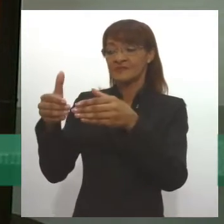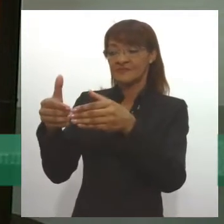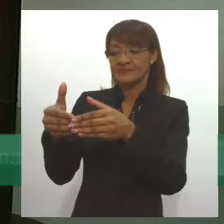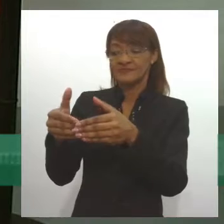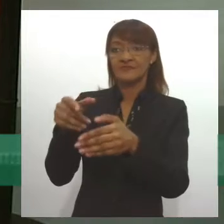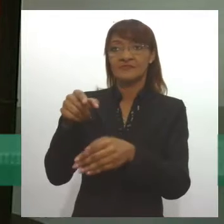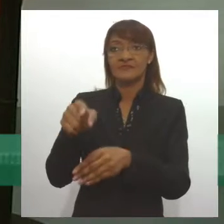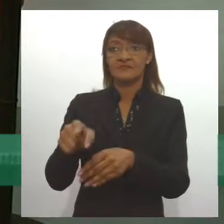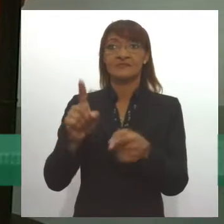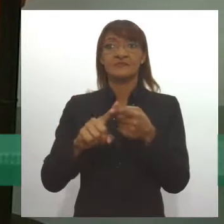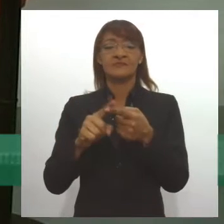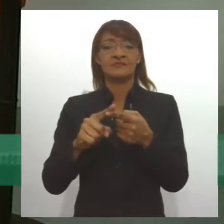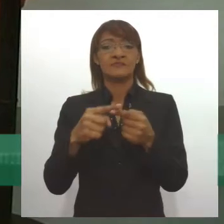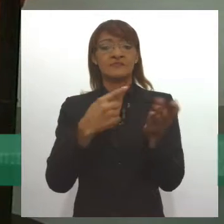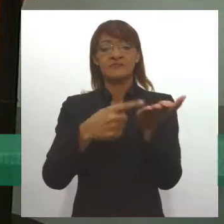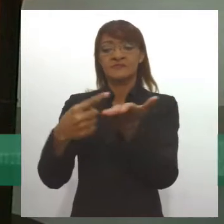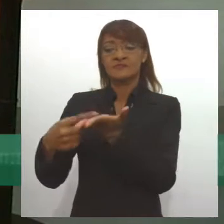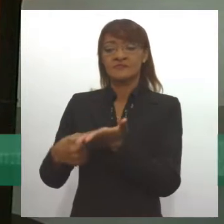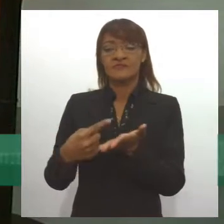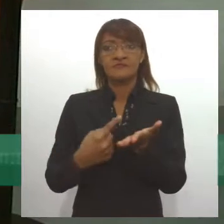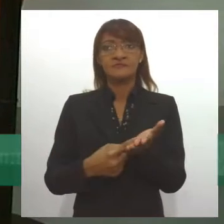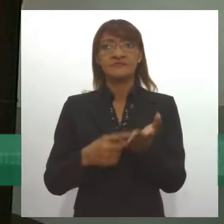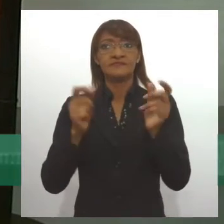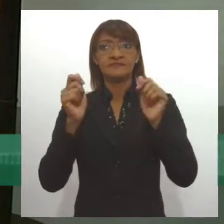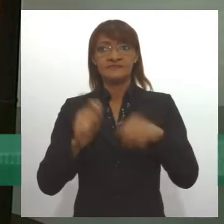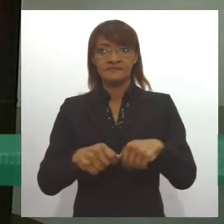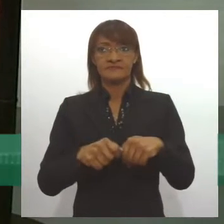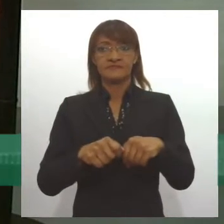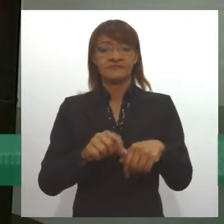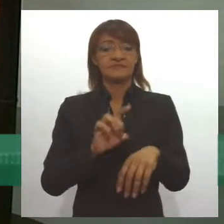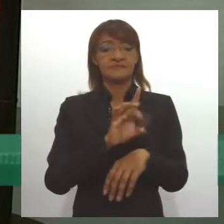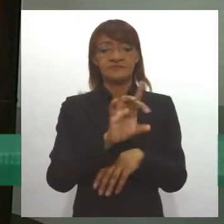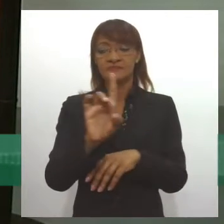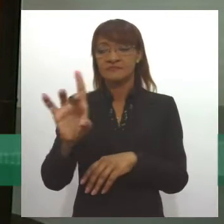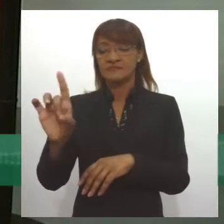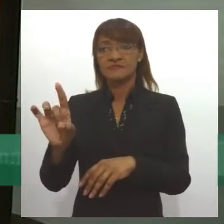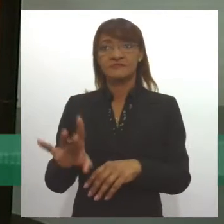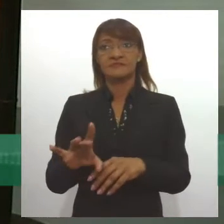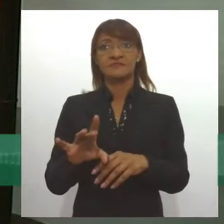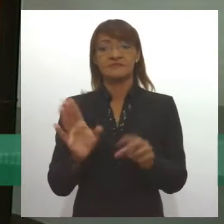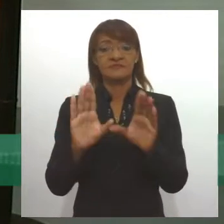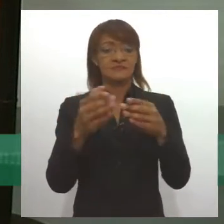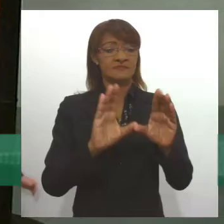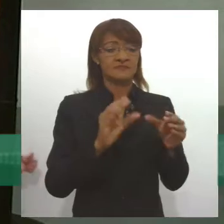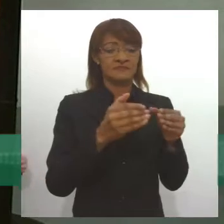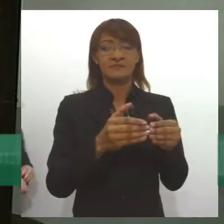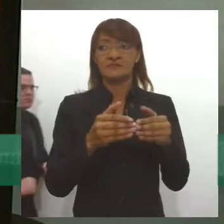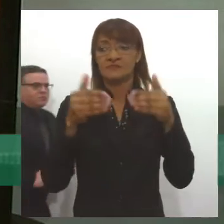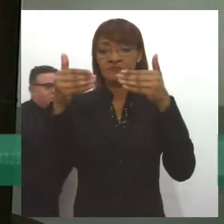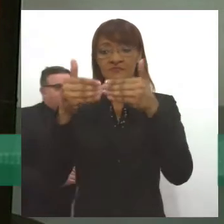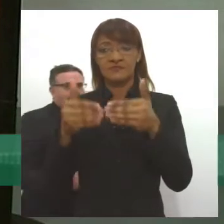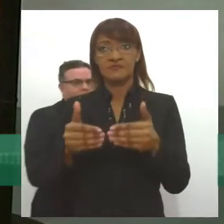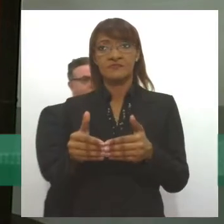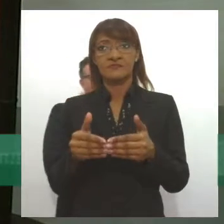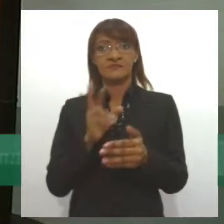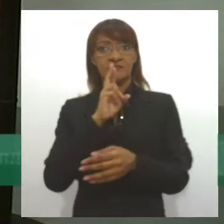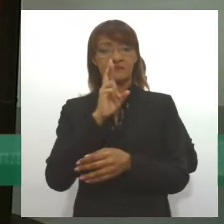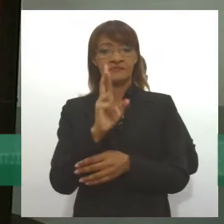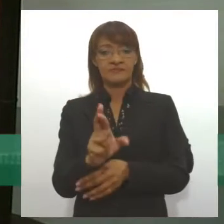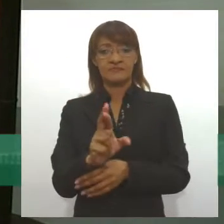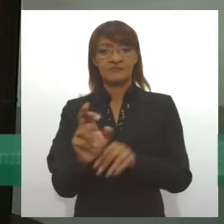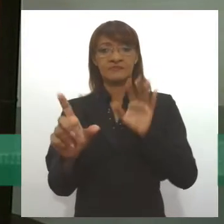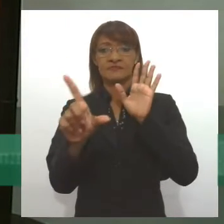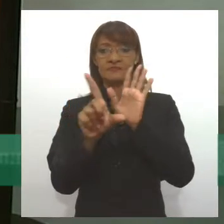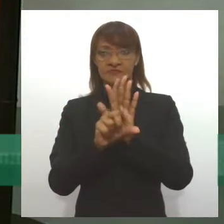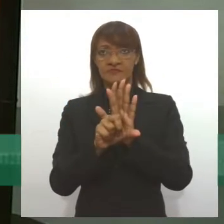a articulação para que diversas entidades, né, pudessem chegar a um senso comum para o resultado final dessa lei